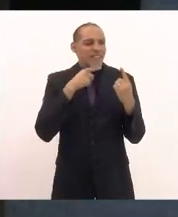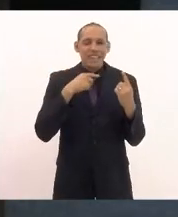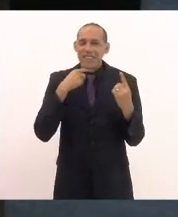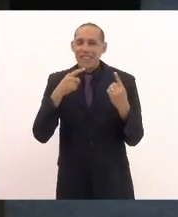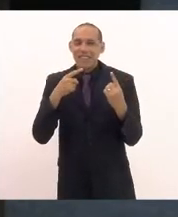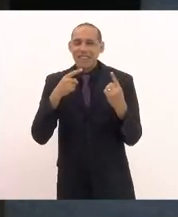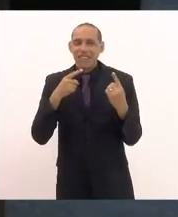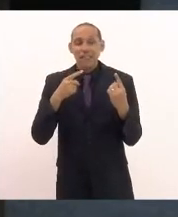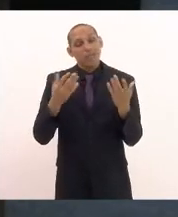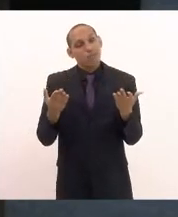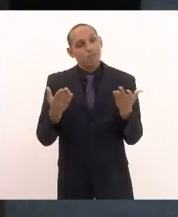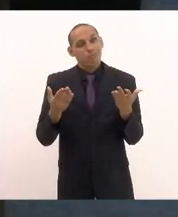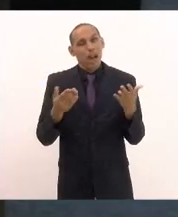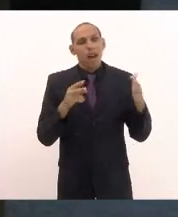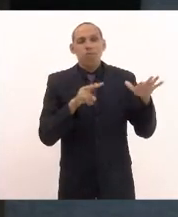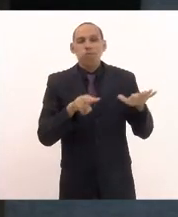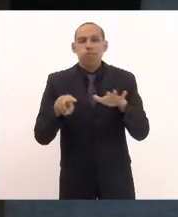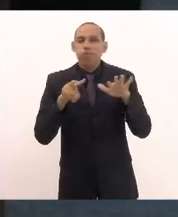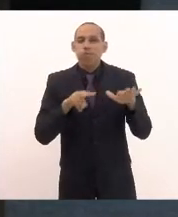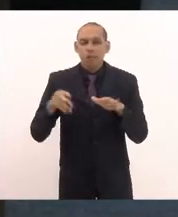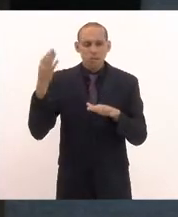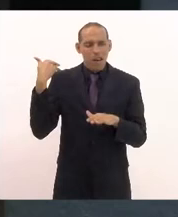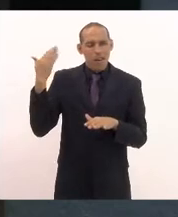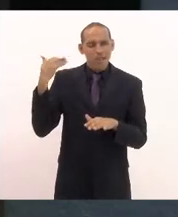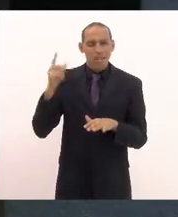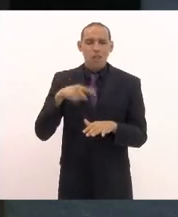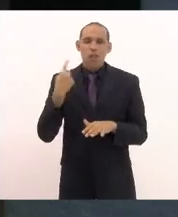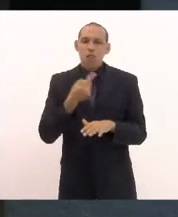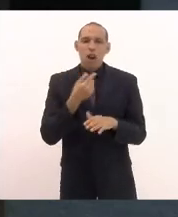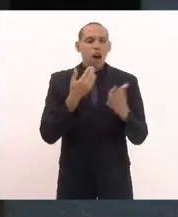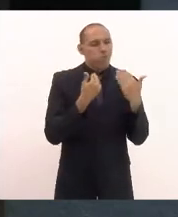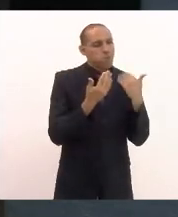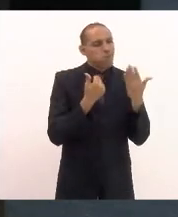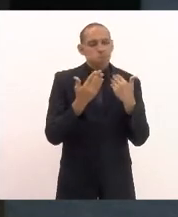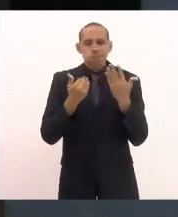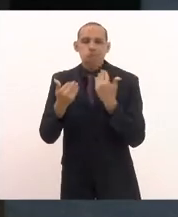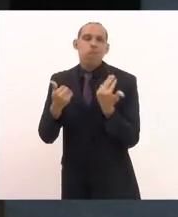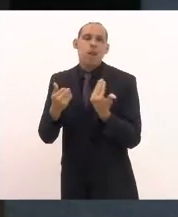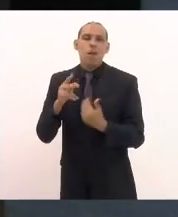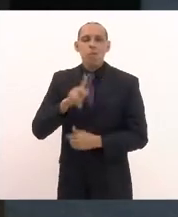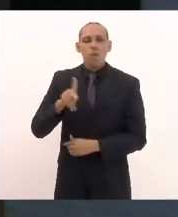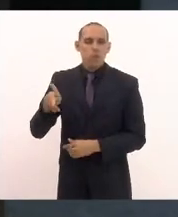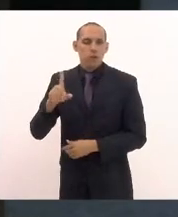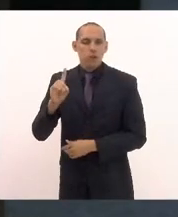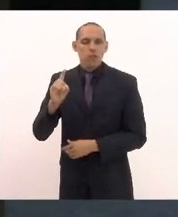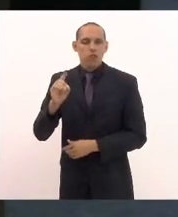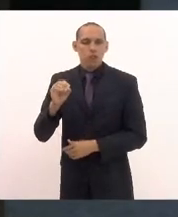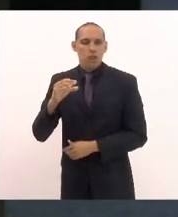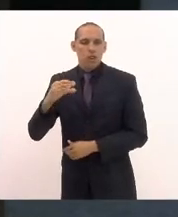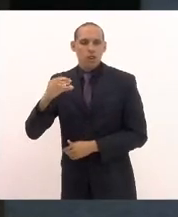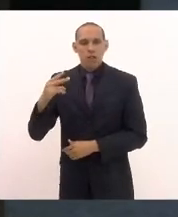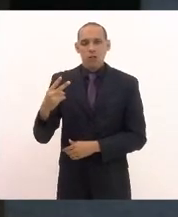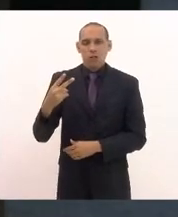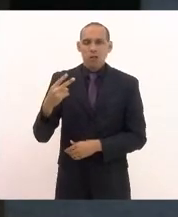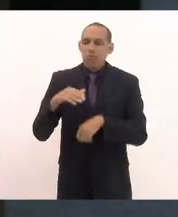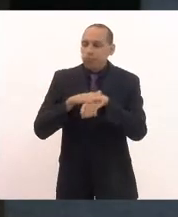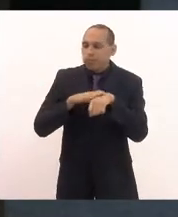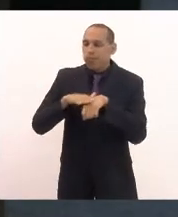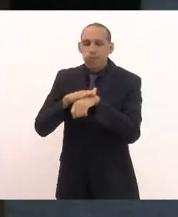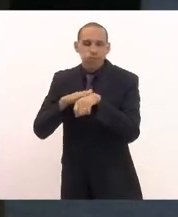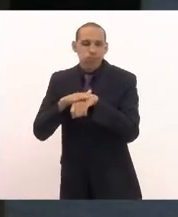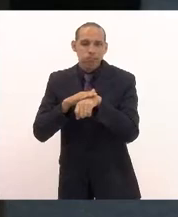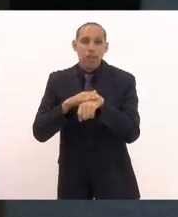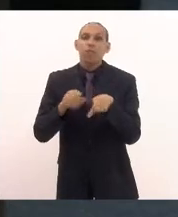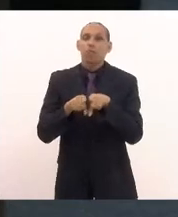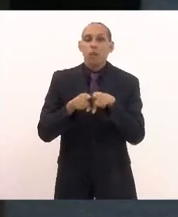últimas semanas, a gente retomou o diálogo com muitos professores DOC 2. Já conversou com a